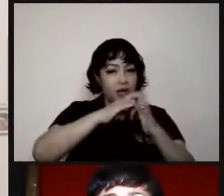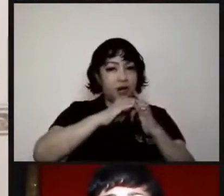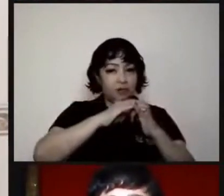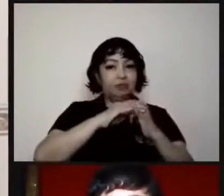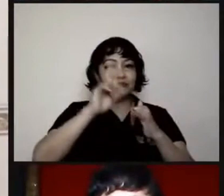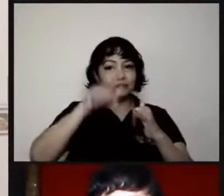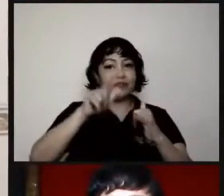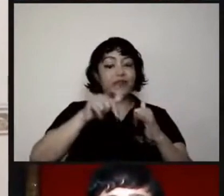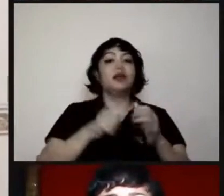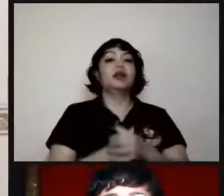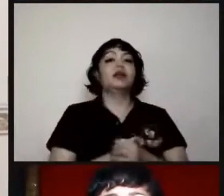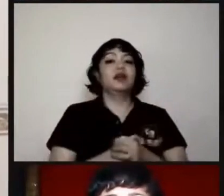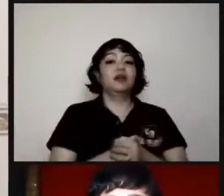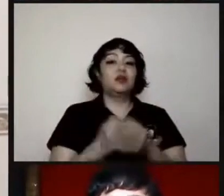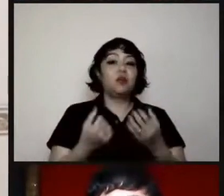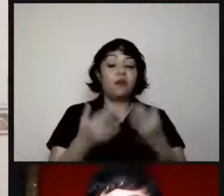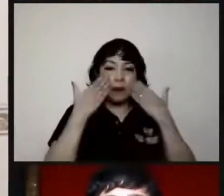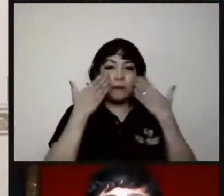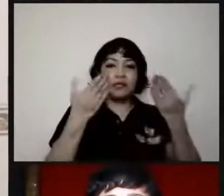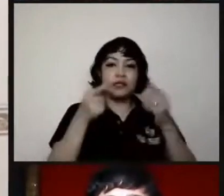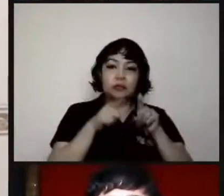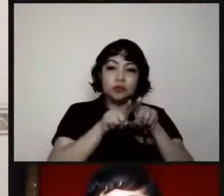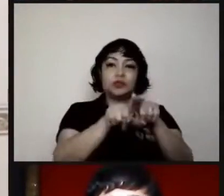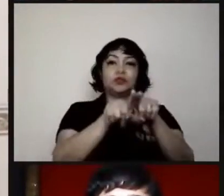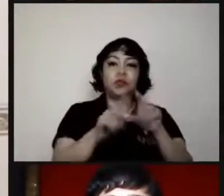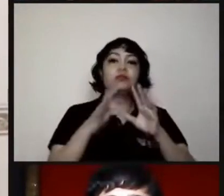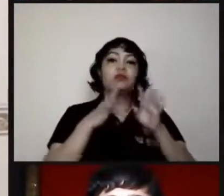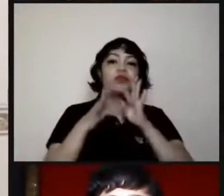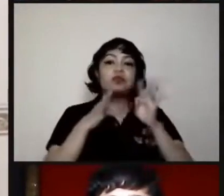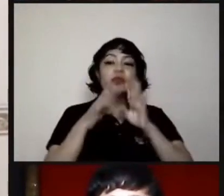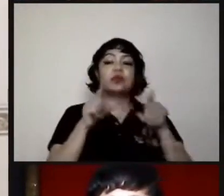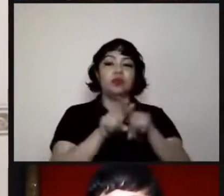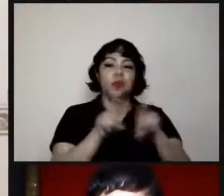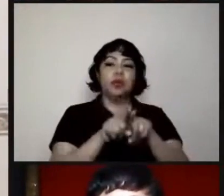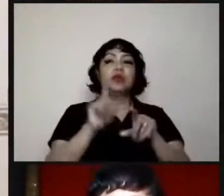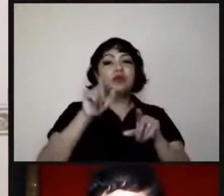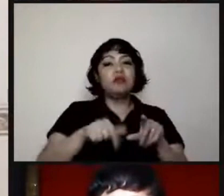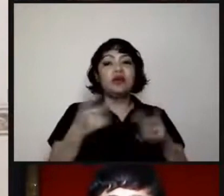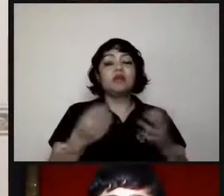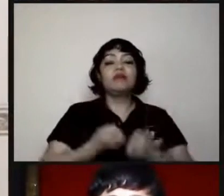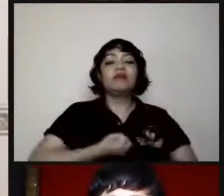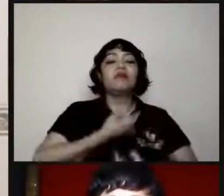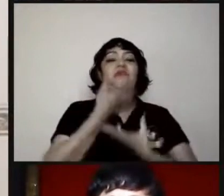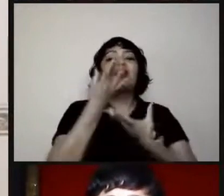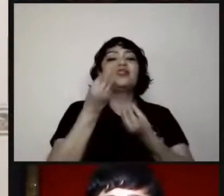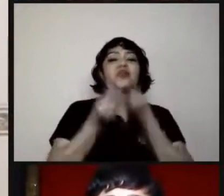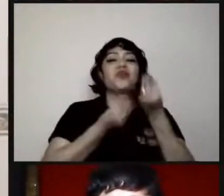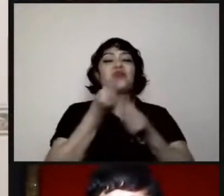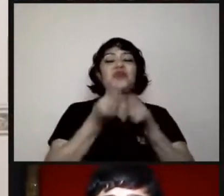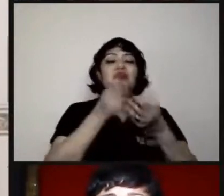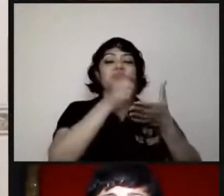transmissão simultânea pelo Facebook, e vai dar o fazer poético, né? Escrever é